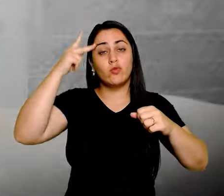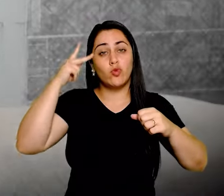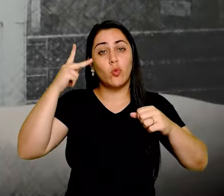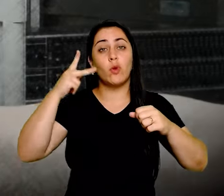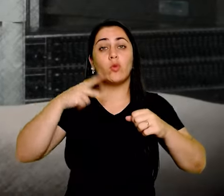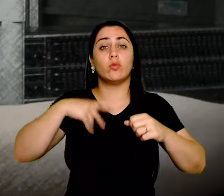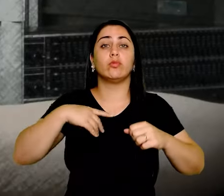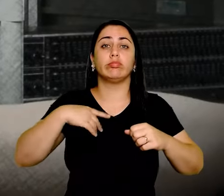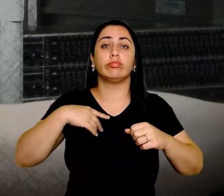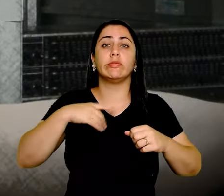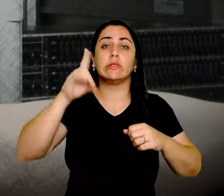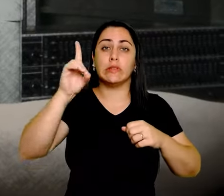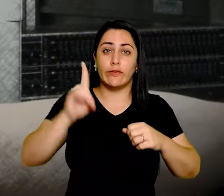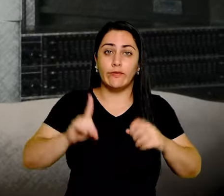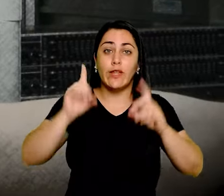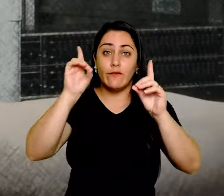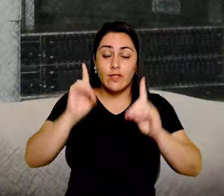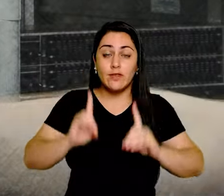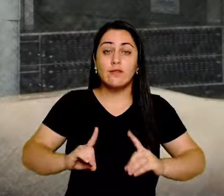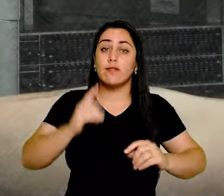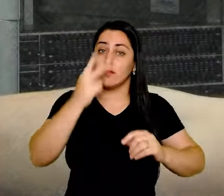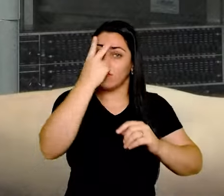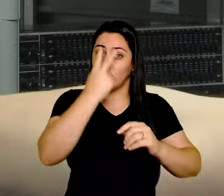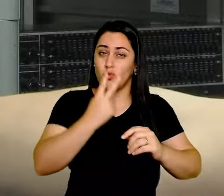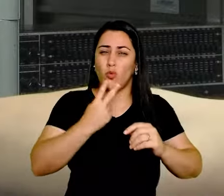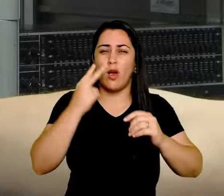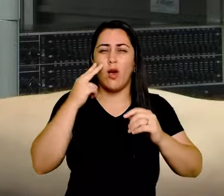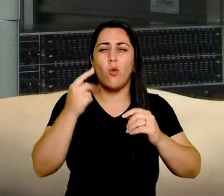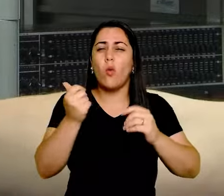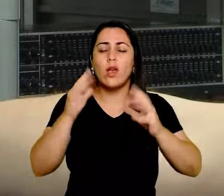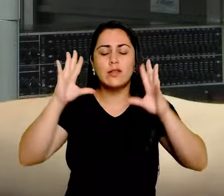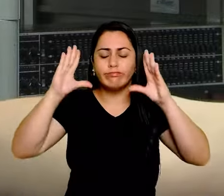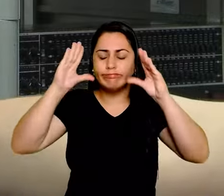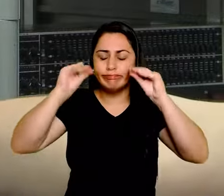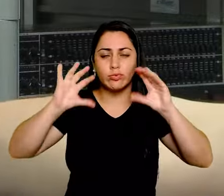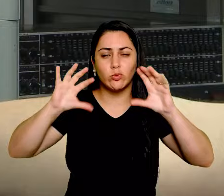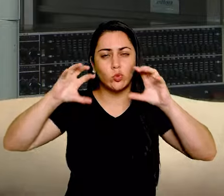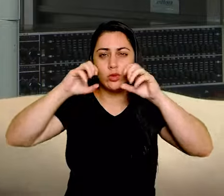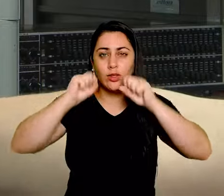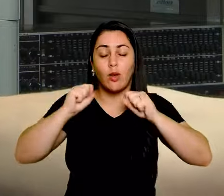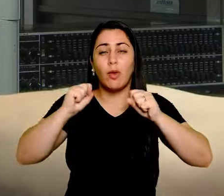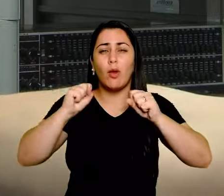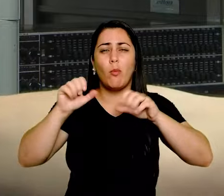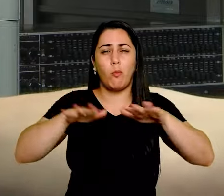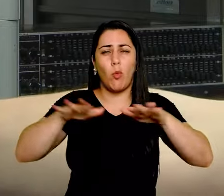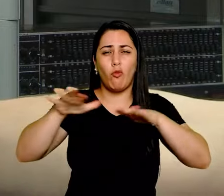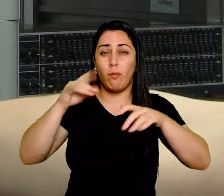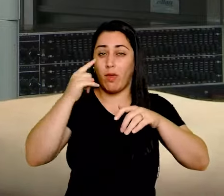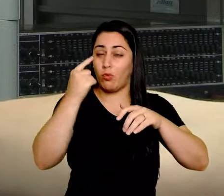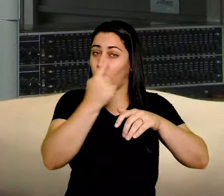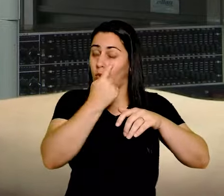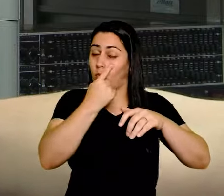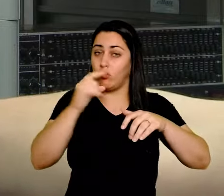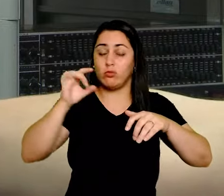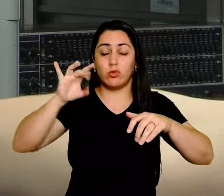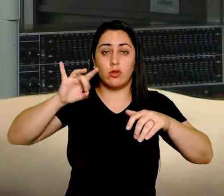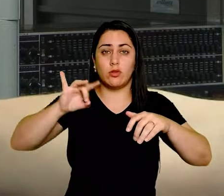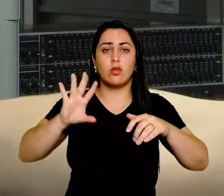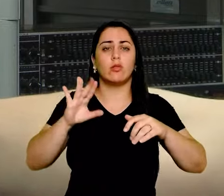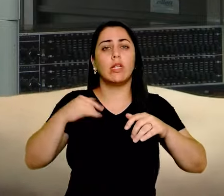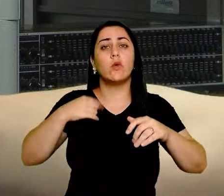com deficiência visual quase total. Os meus olhos eles se movem de forma involuntária e eu